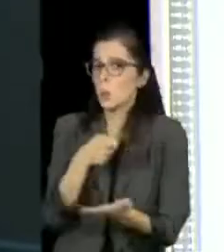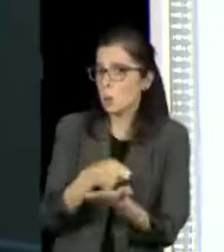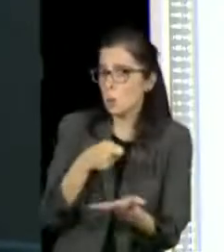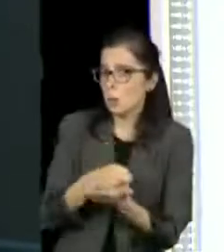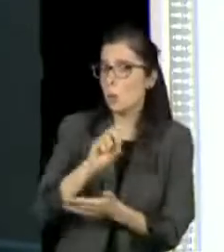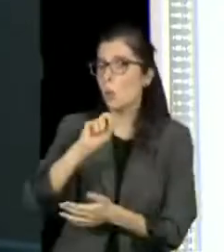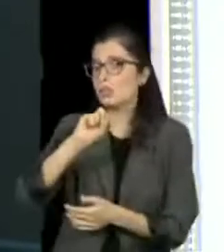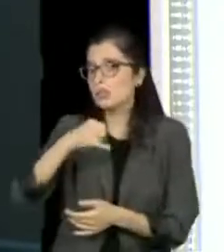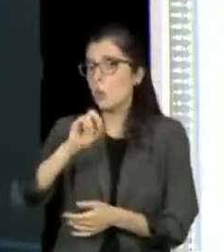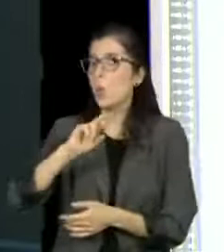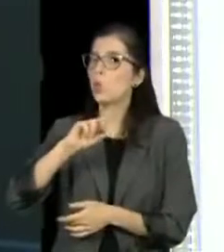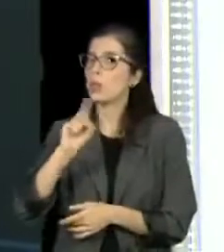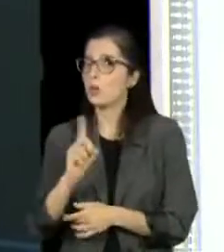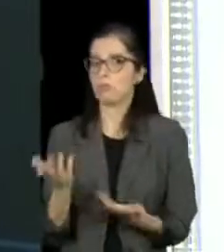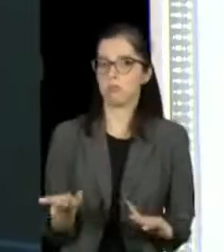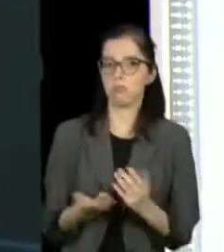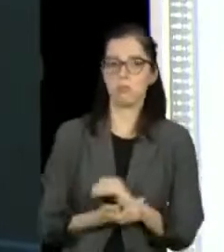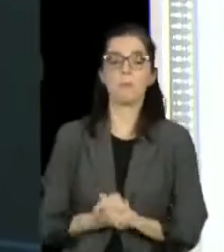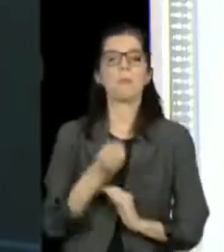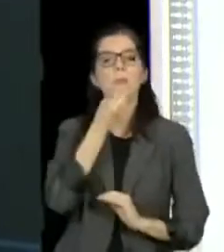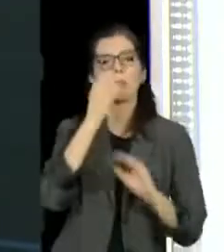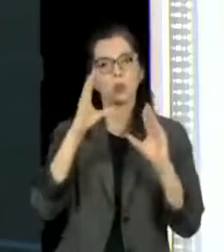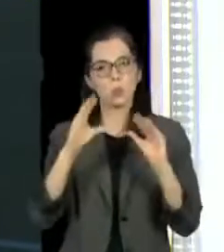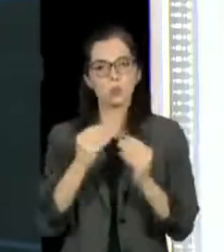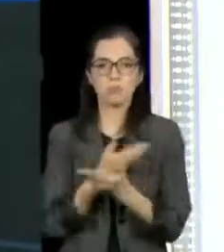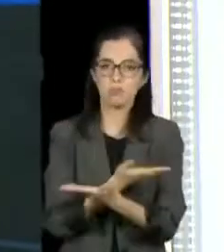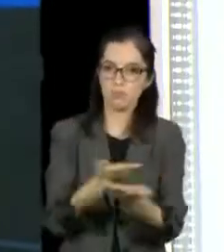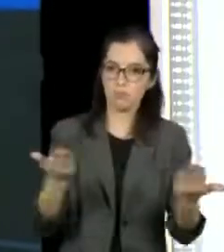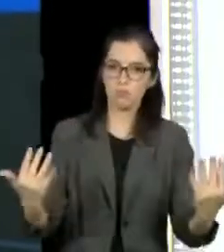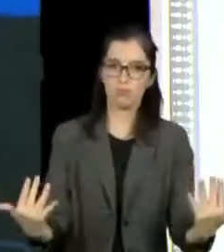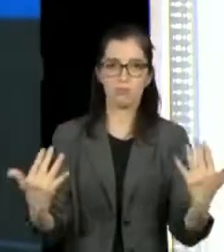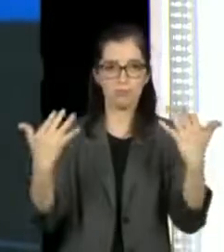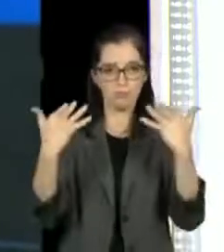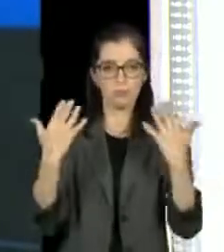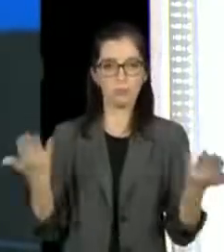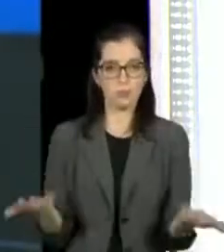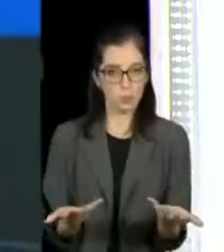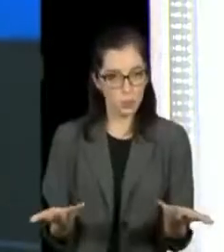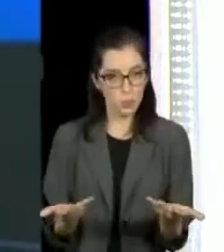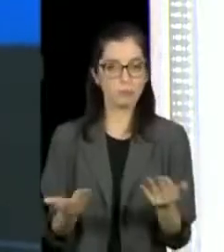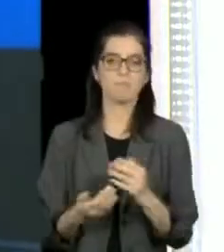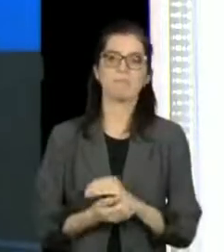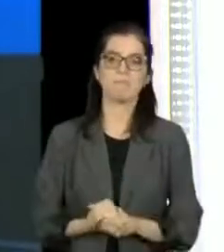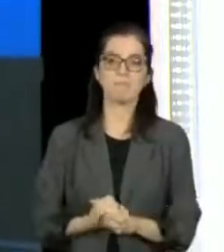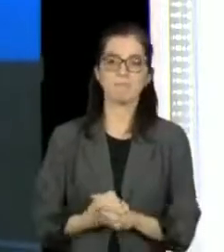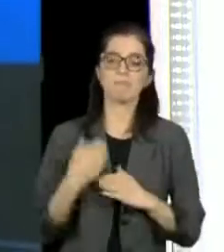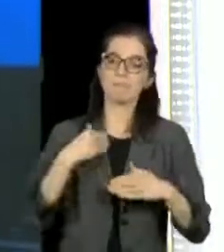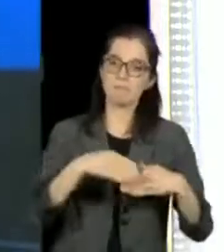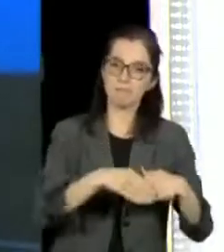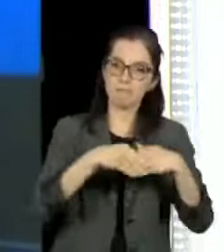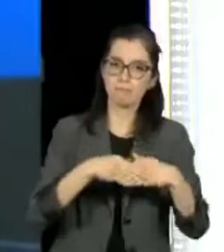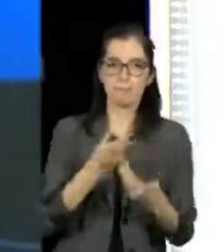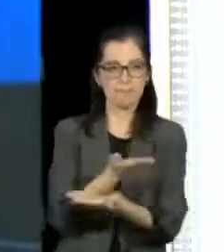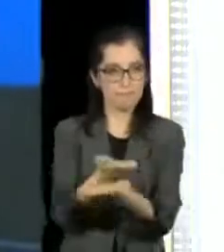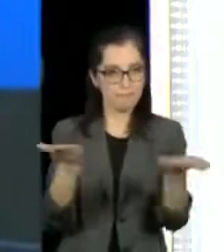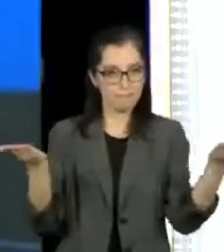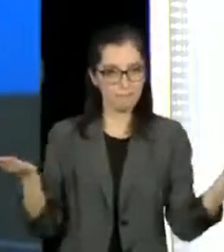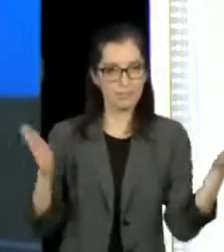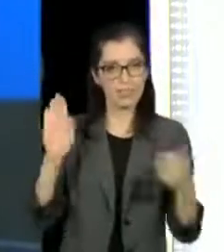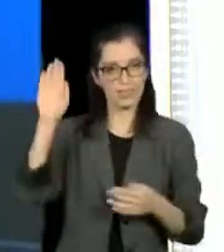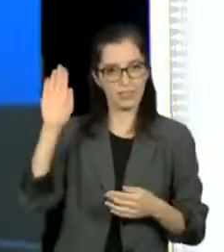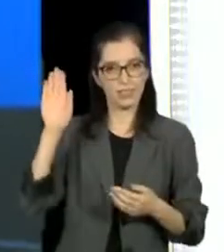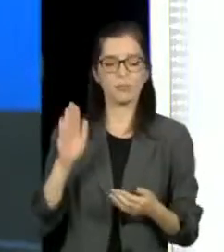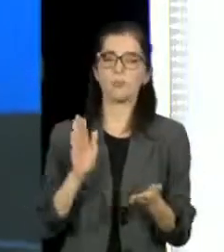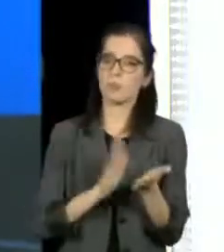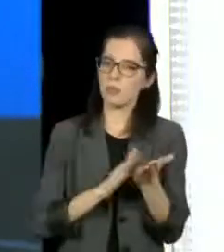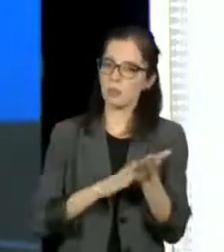tia da boa noite o senhor é a senhora que está em casa mas assistindo comentar aqui todos os candidatos e candidatas parabenizar